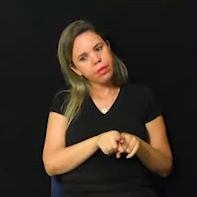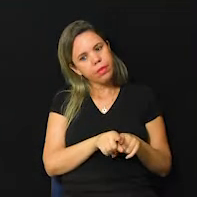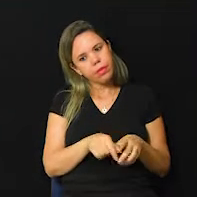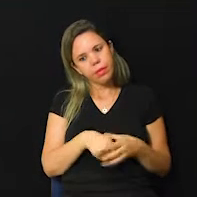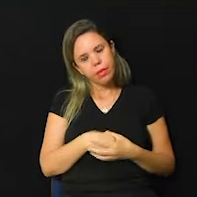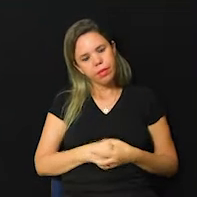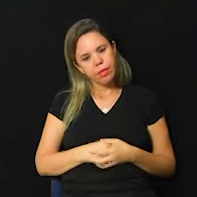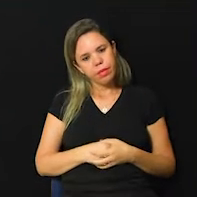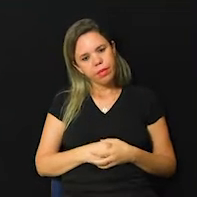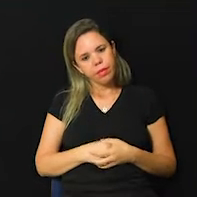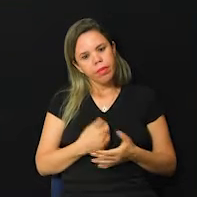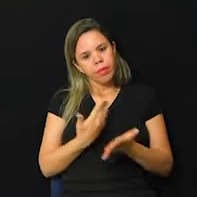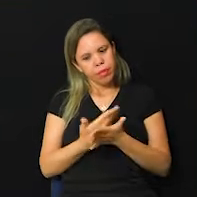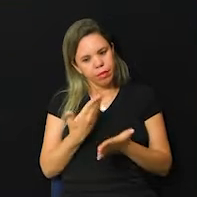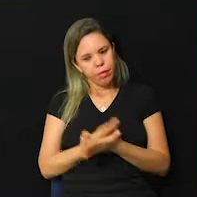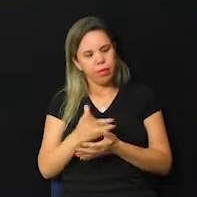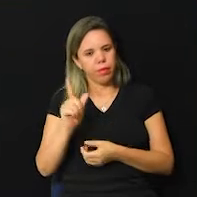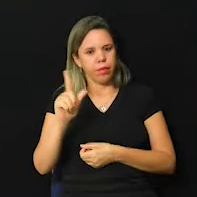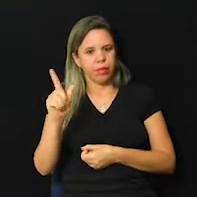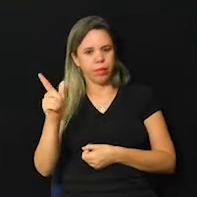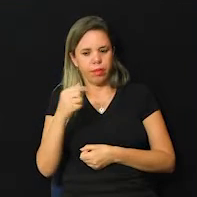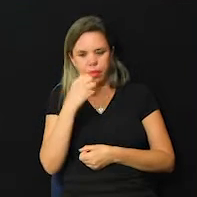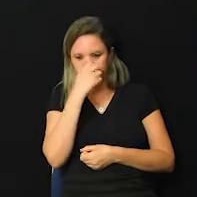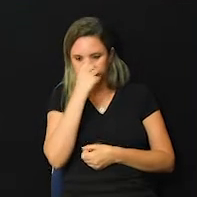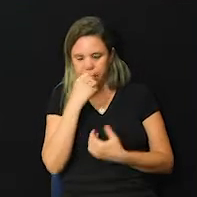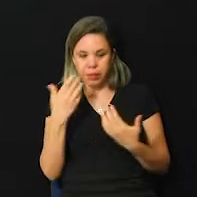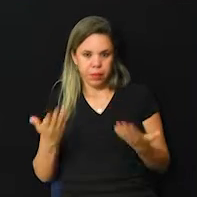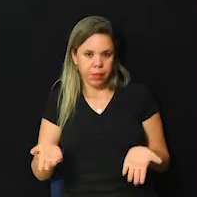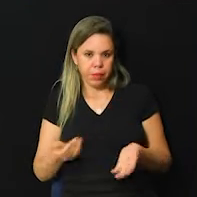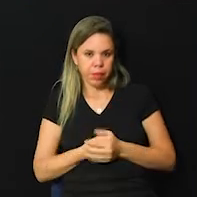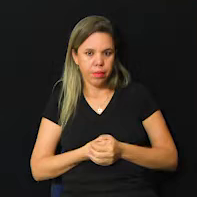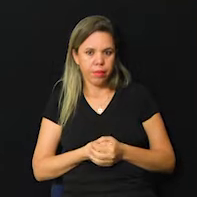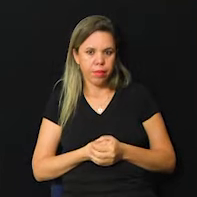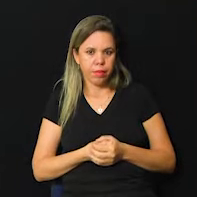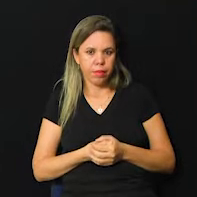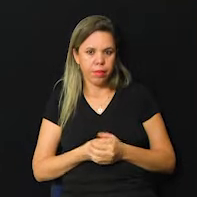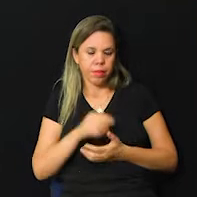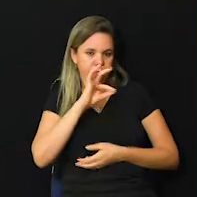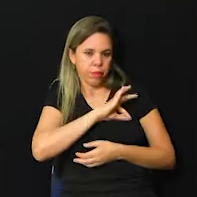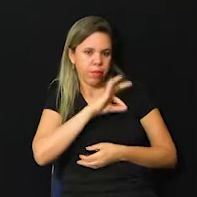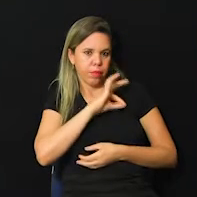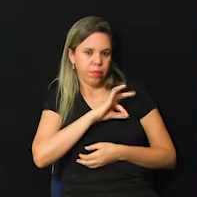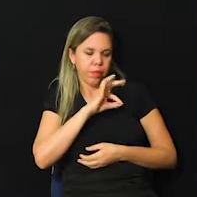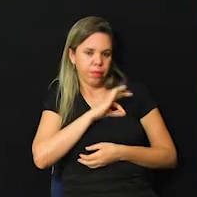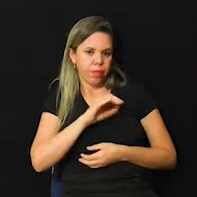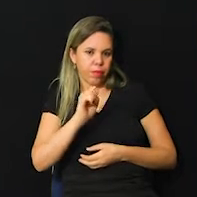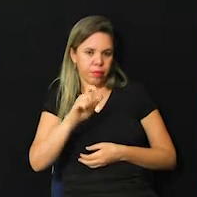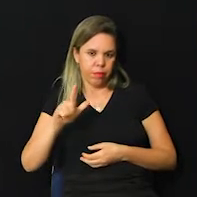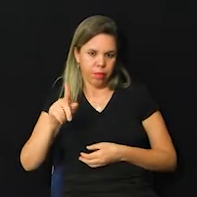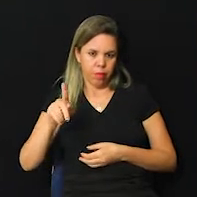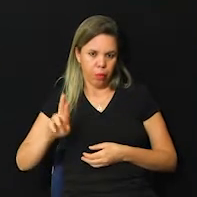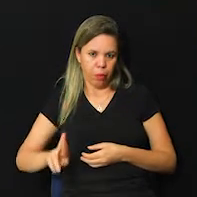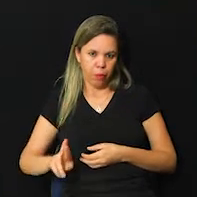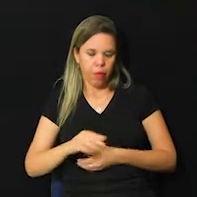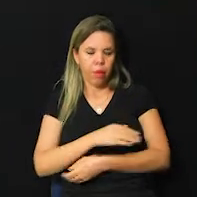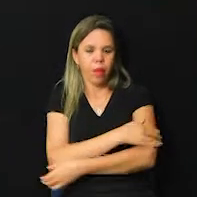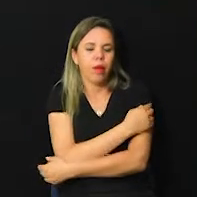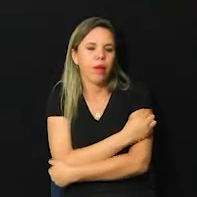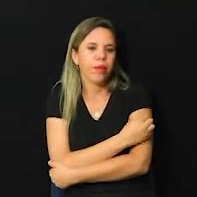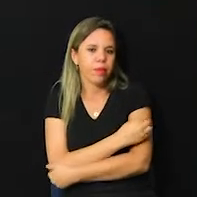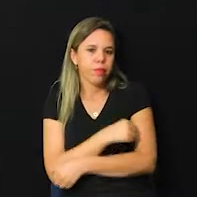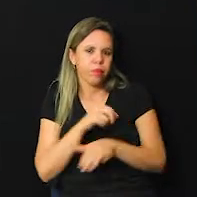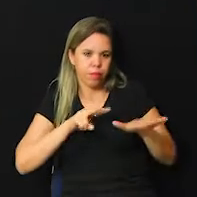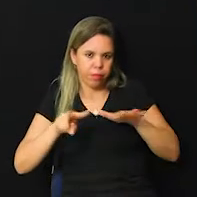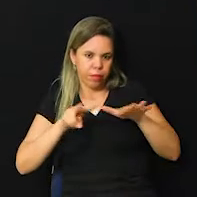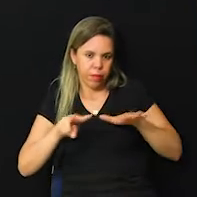e estudar logicamente isso o salário mínimo do pé é é